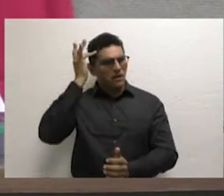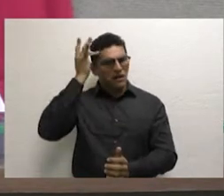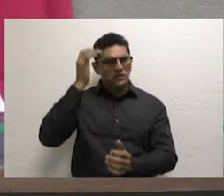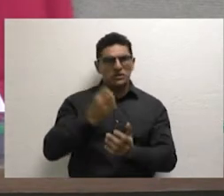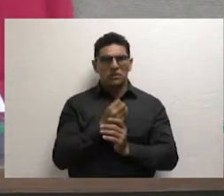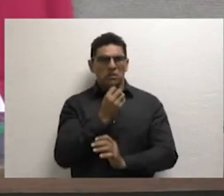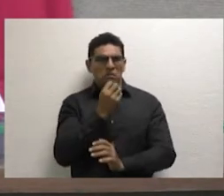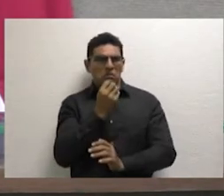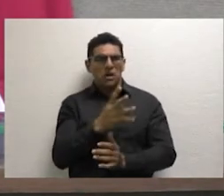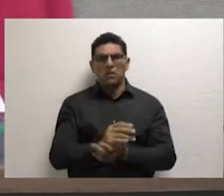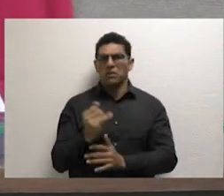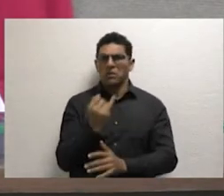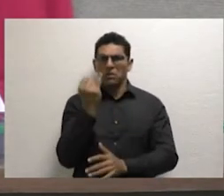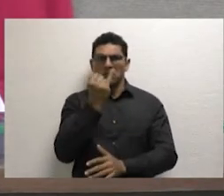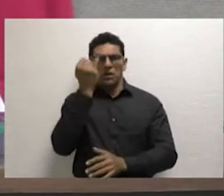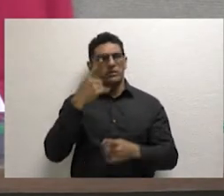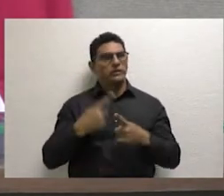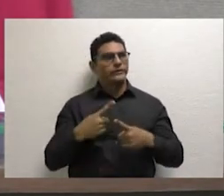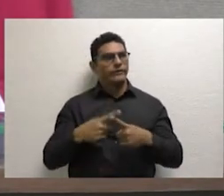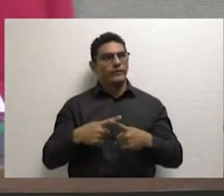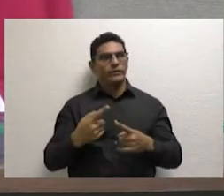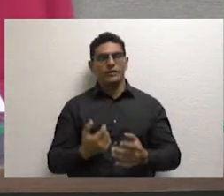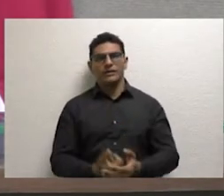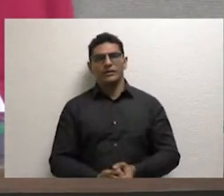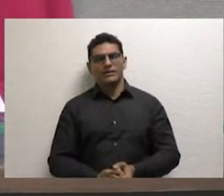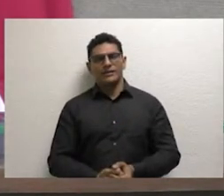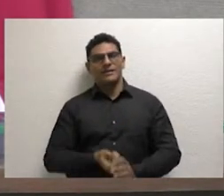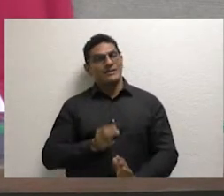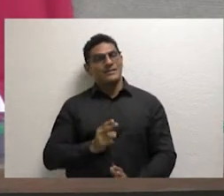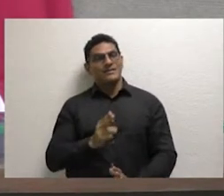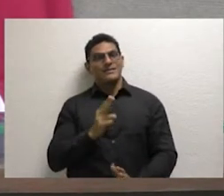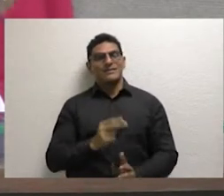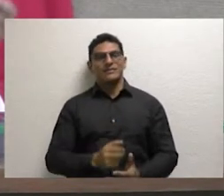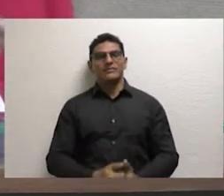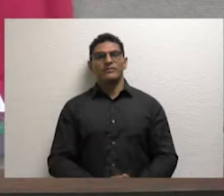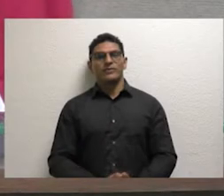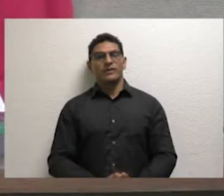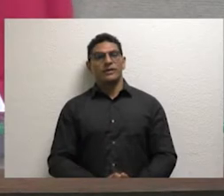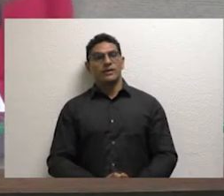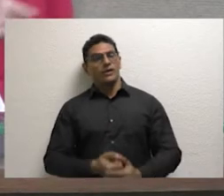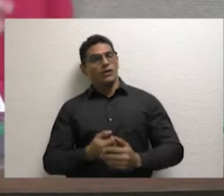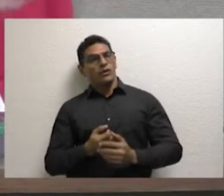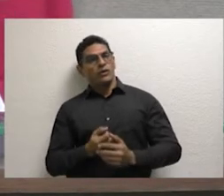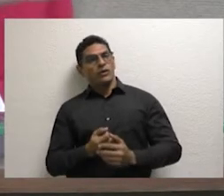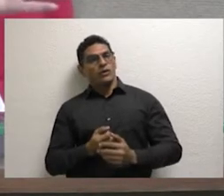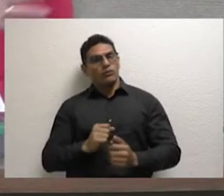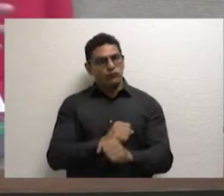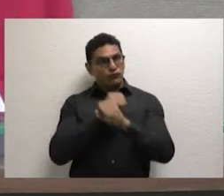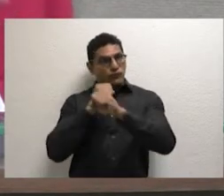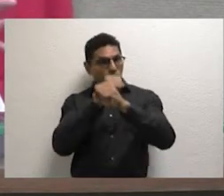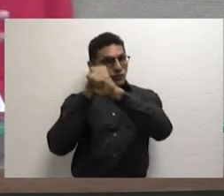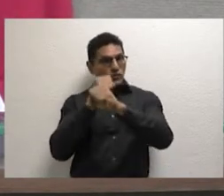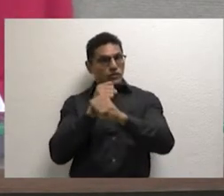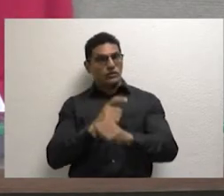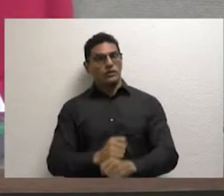uma ideia muito importante, porque, muitas vezes, um defensor ou um promotor fica naquela comarca e não tem